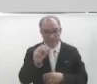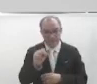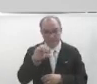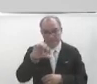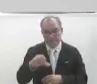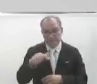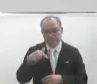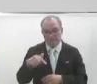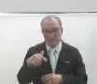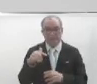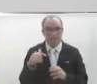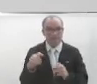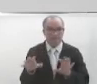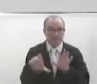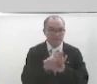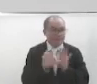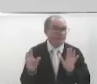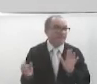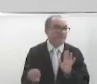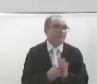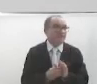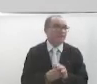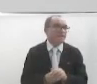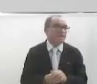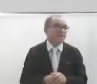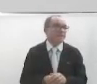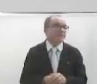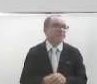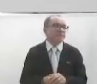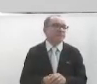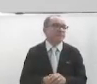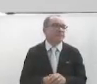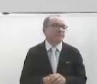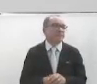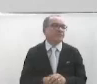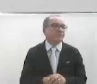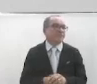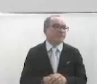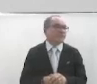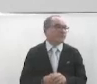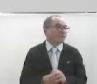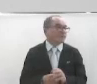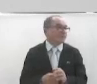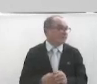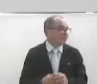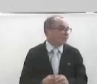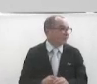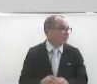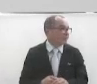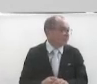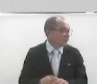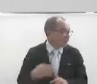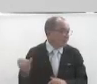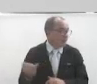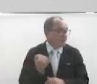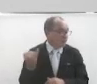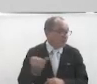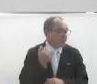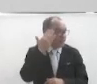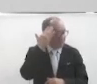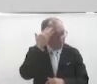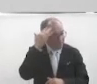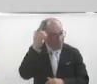3897 essa emenda aqui e ela uma Emenda bem bem grande